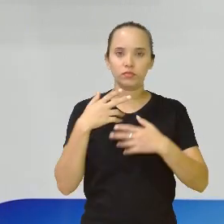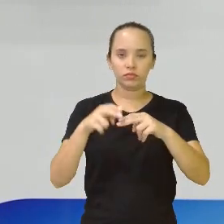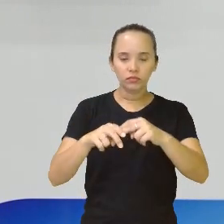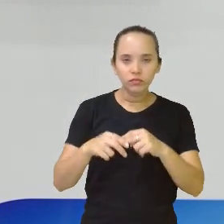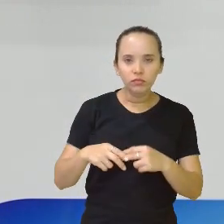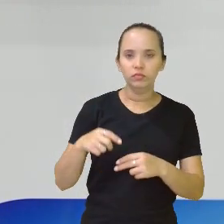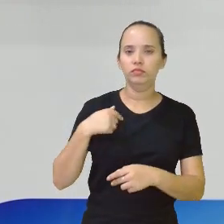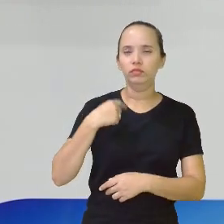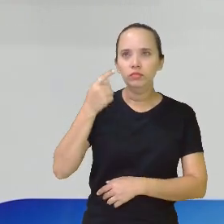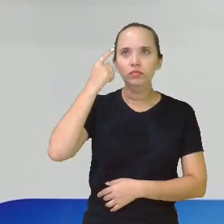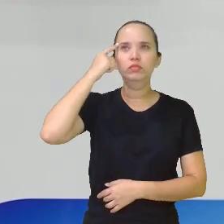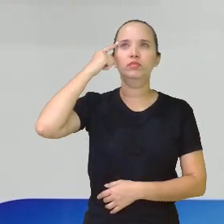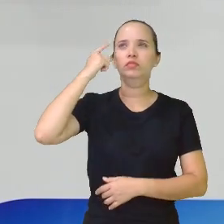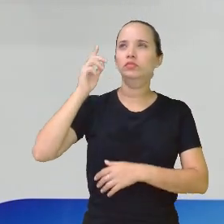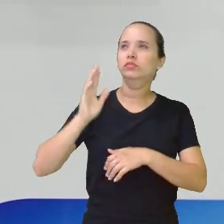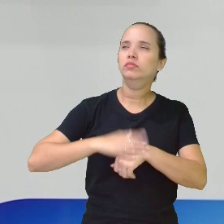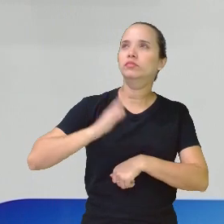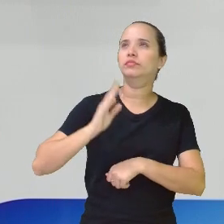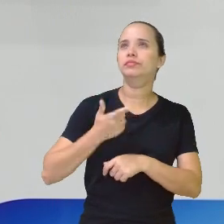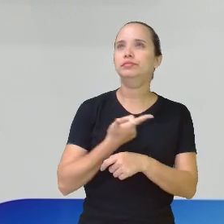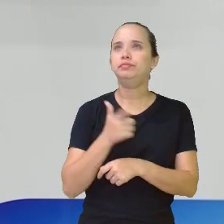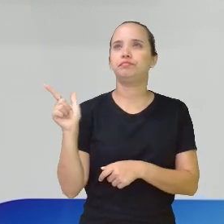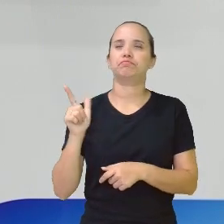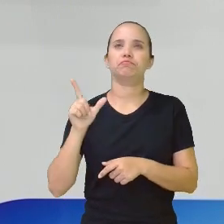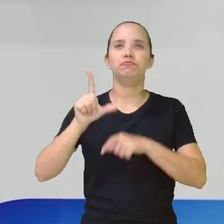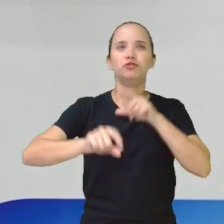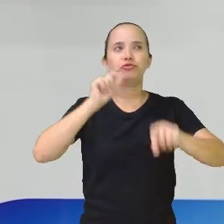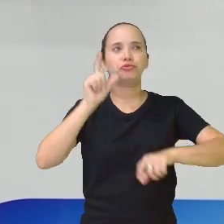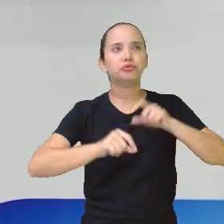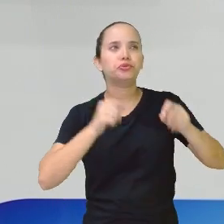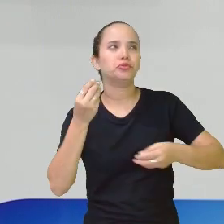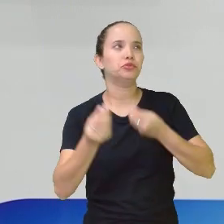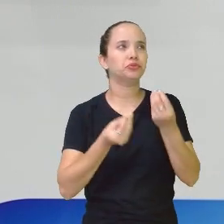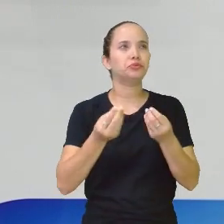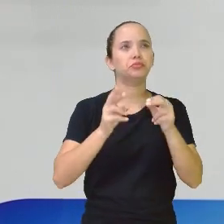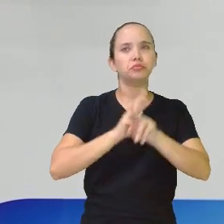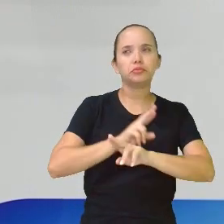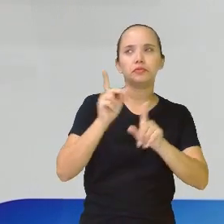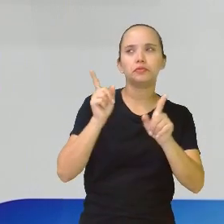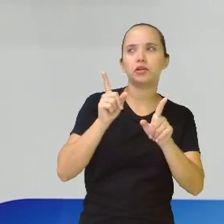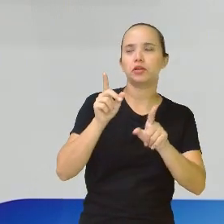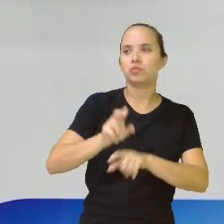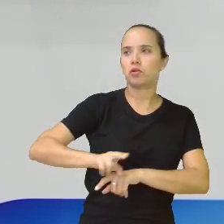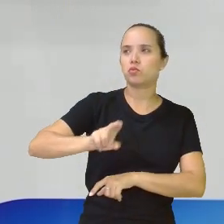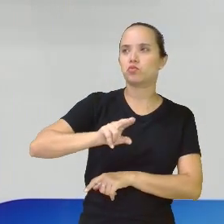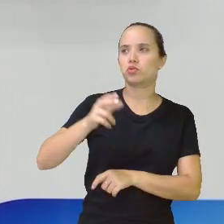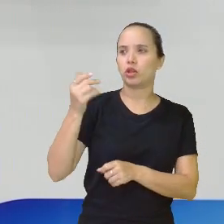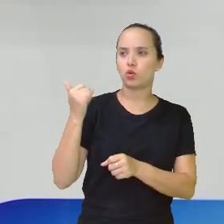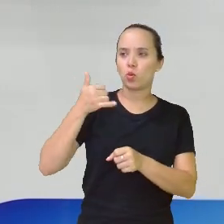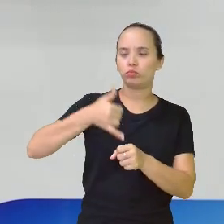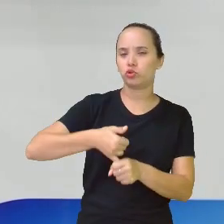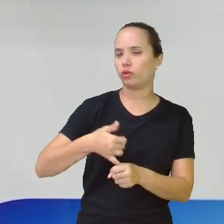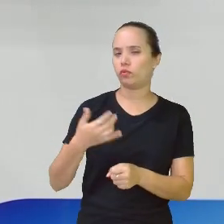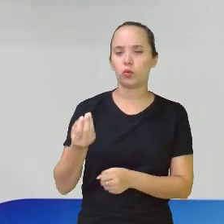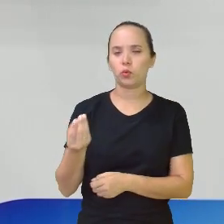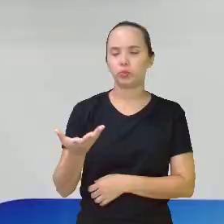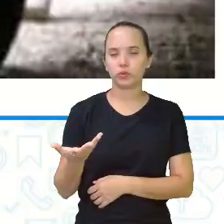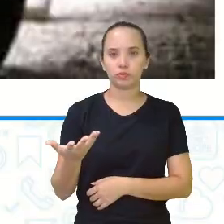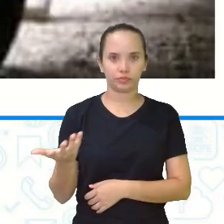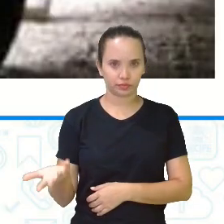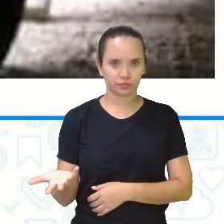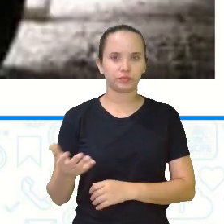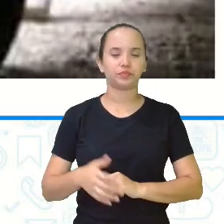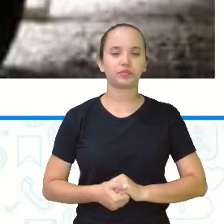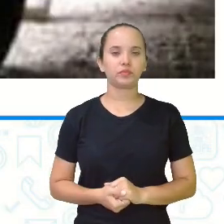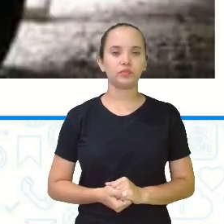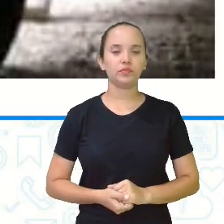em alternativas diferentes de utilização aí de combustíveis, por exemplo. Então, os carros,